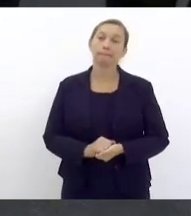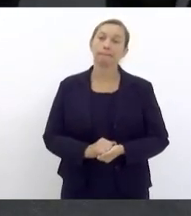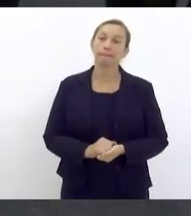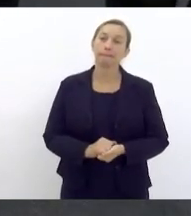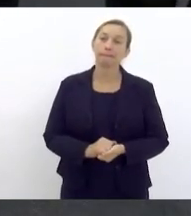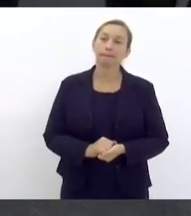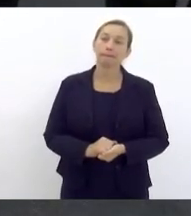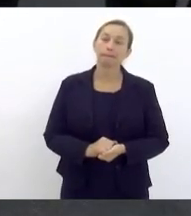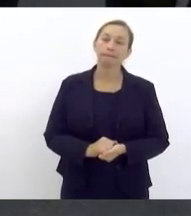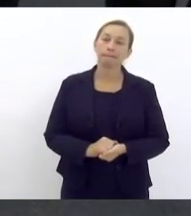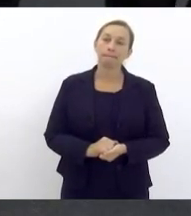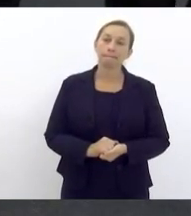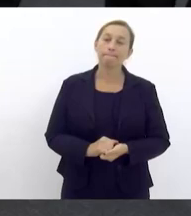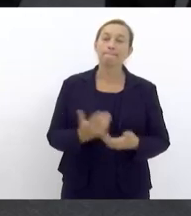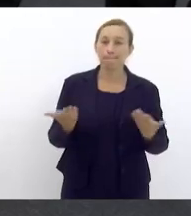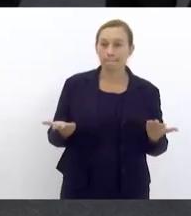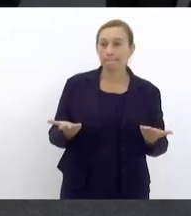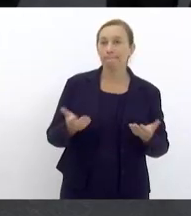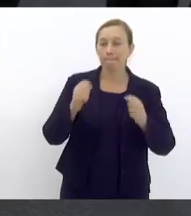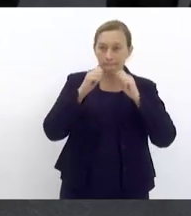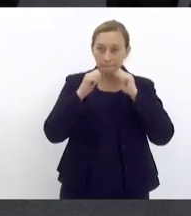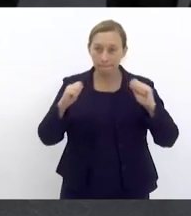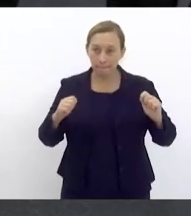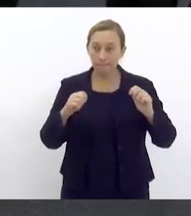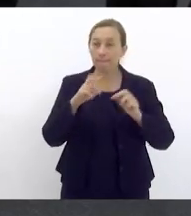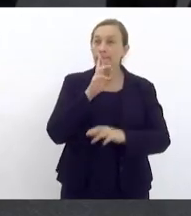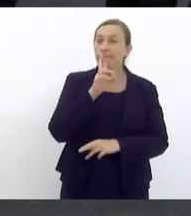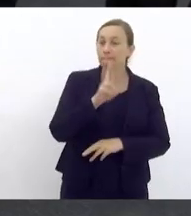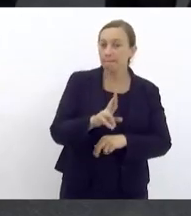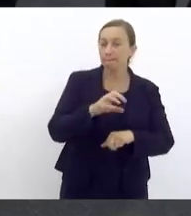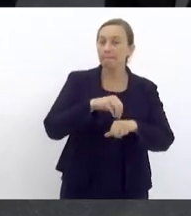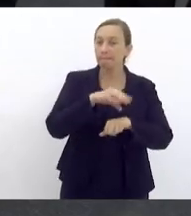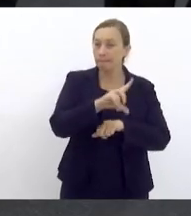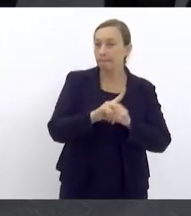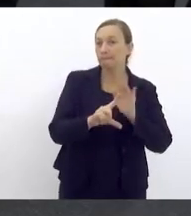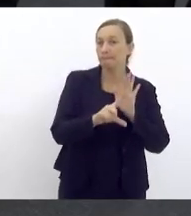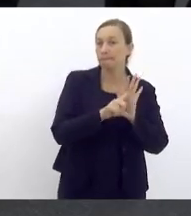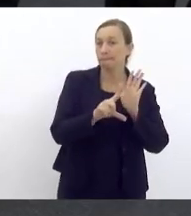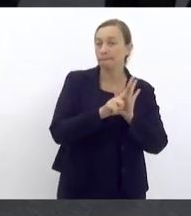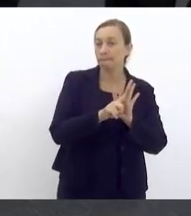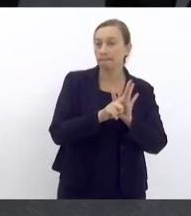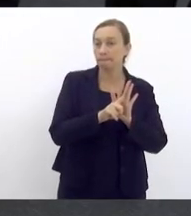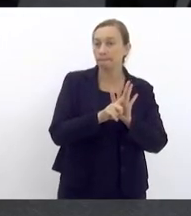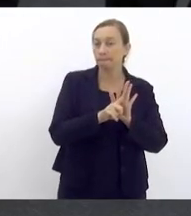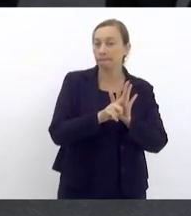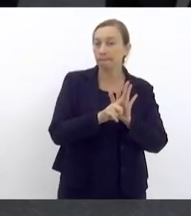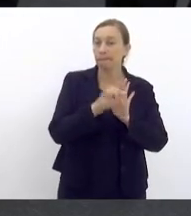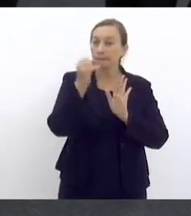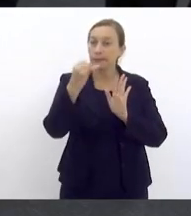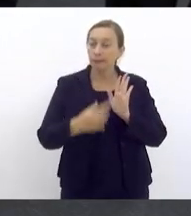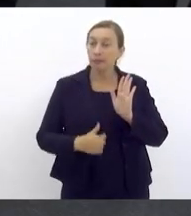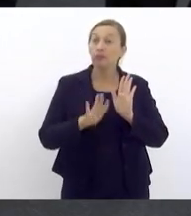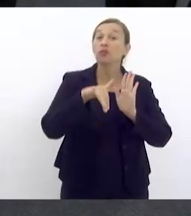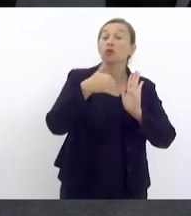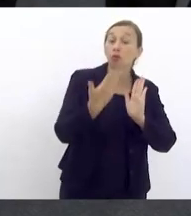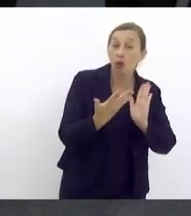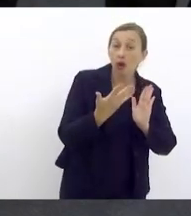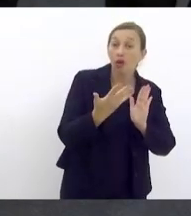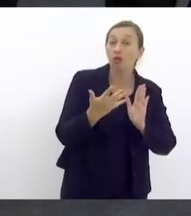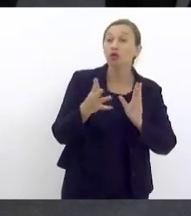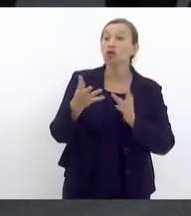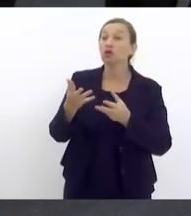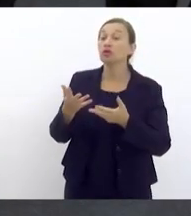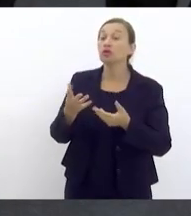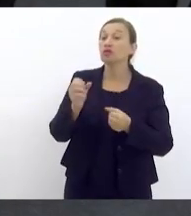Deva através Claro de uma Assessoria responder as indicações legislativas dizendo quais vai fazer e come quando